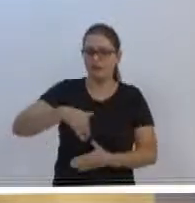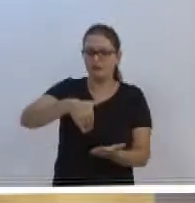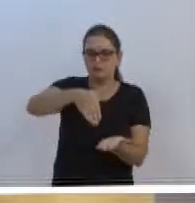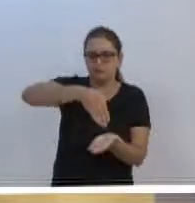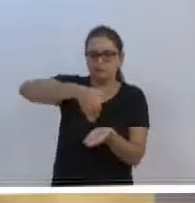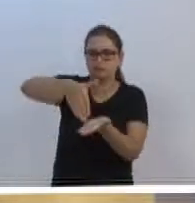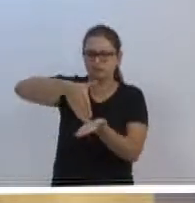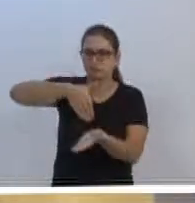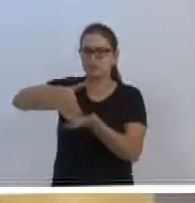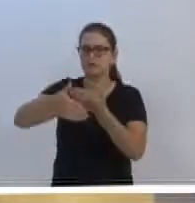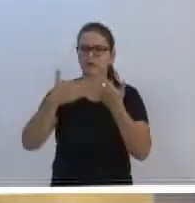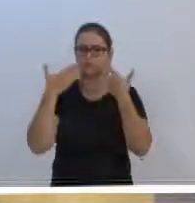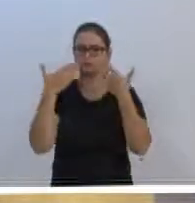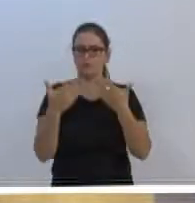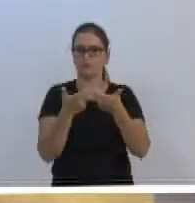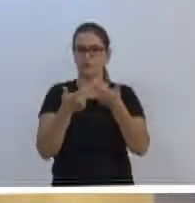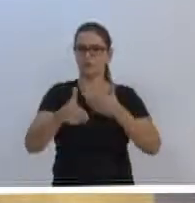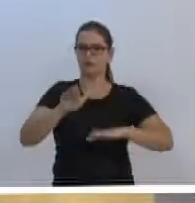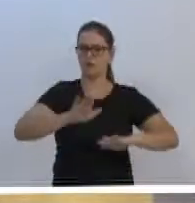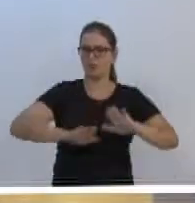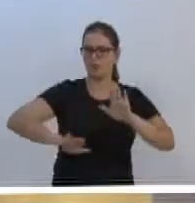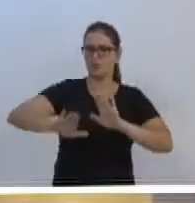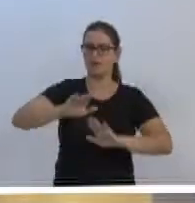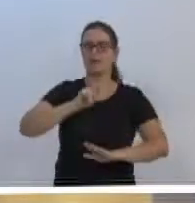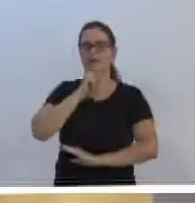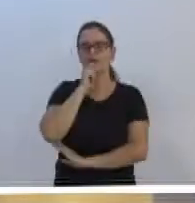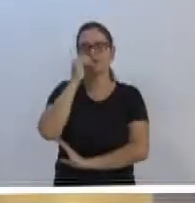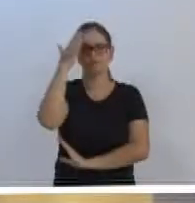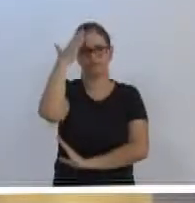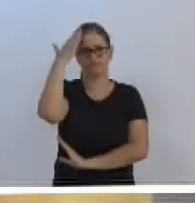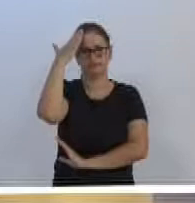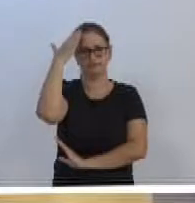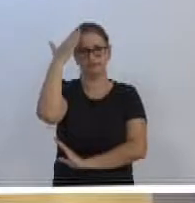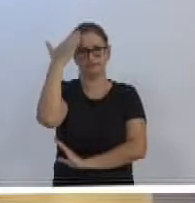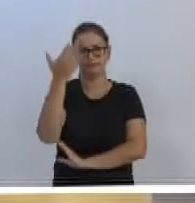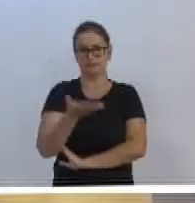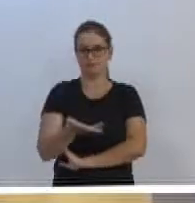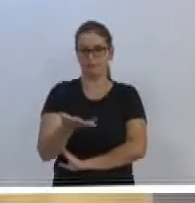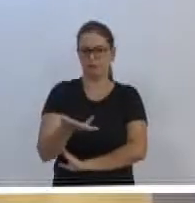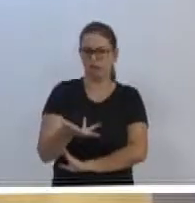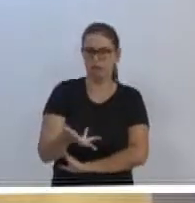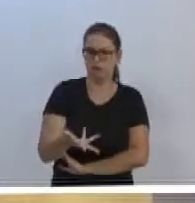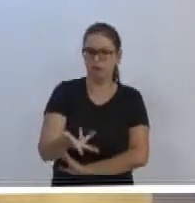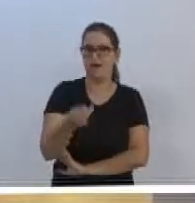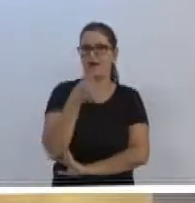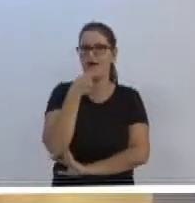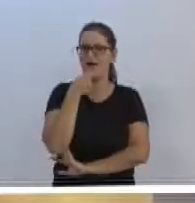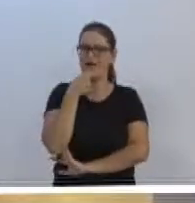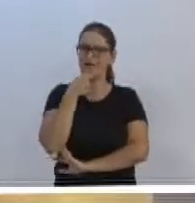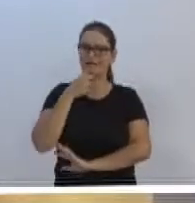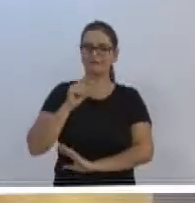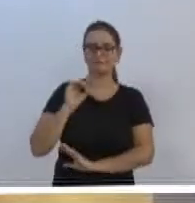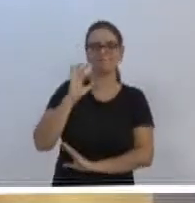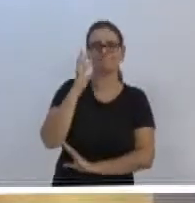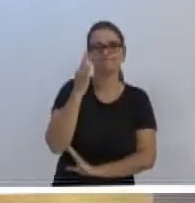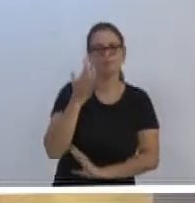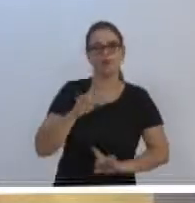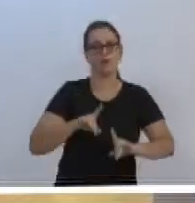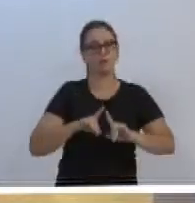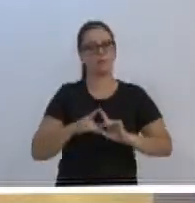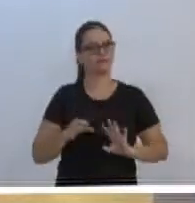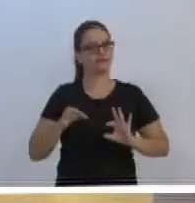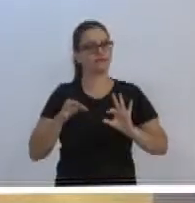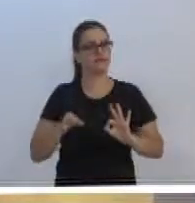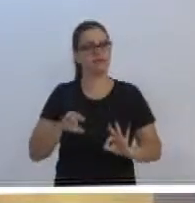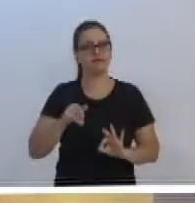ainda sabemos de que a velocidade em alguns momentos ainda se set mas com certeza vamos